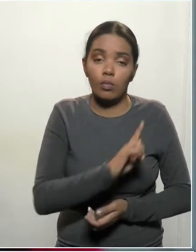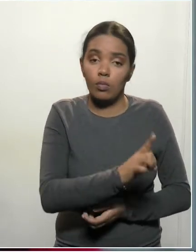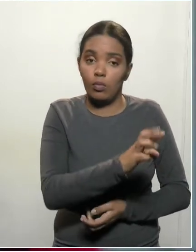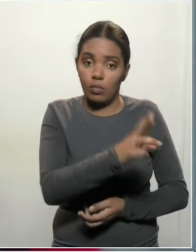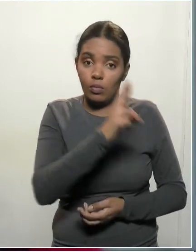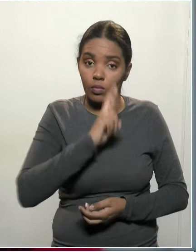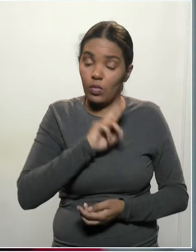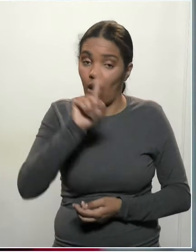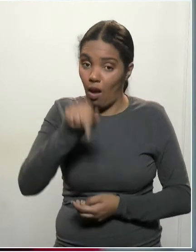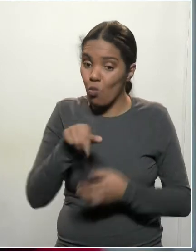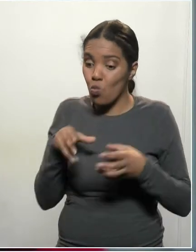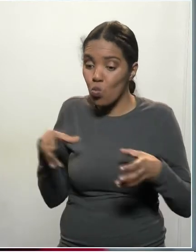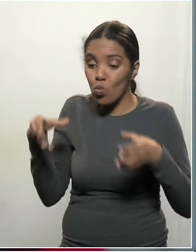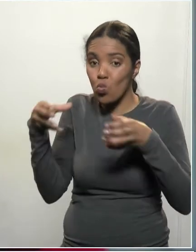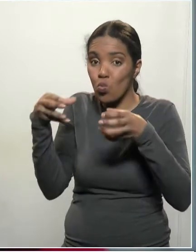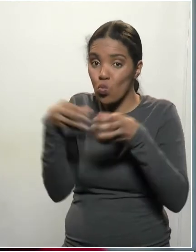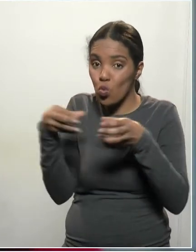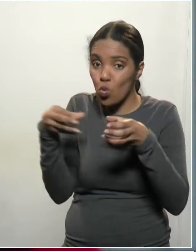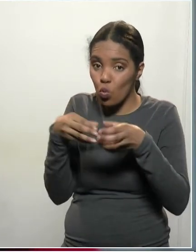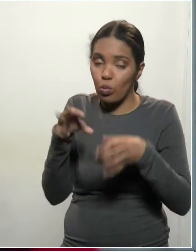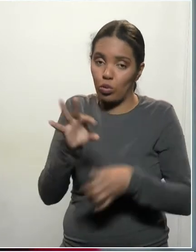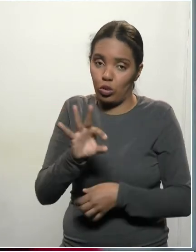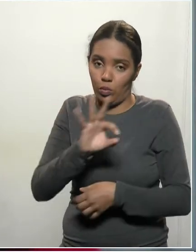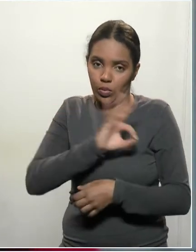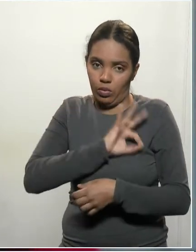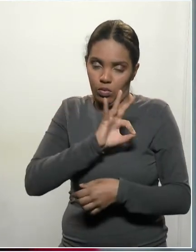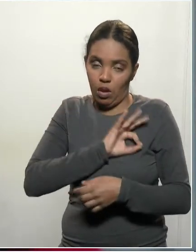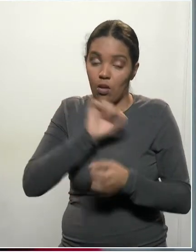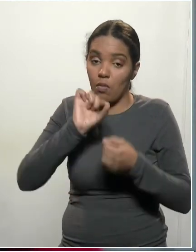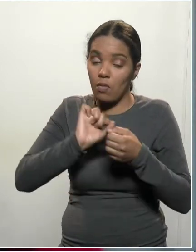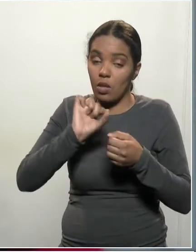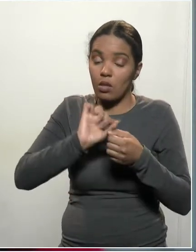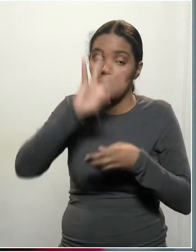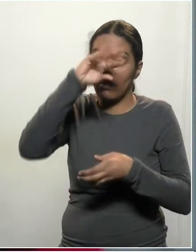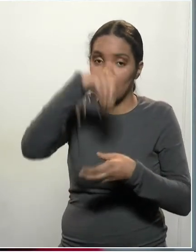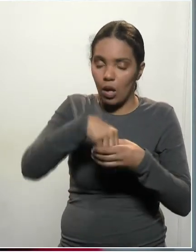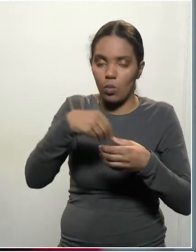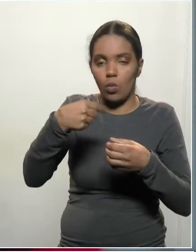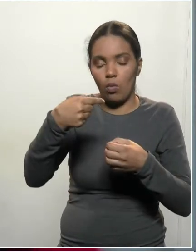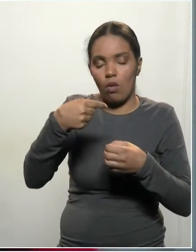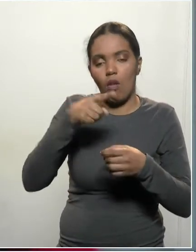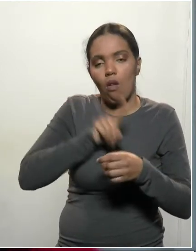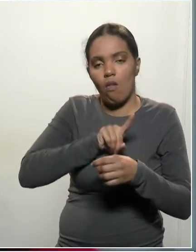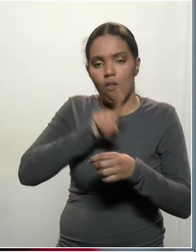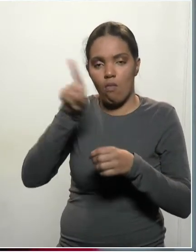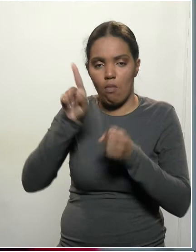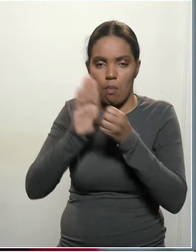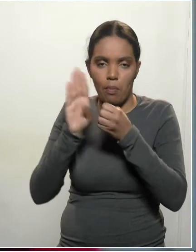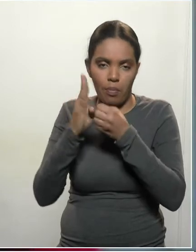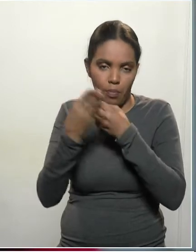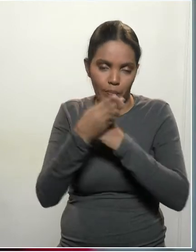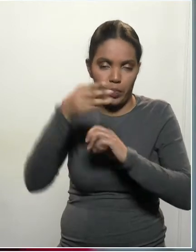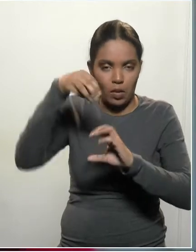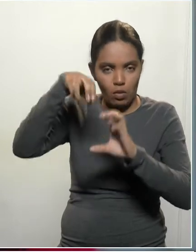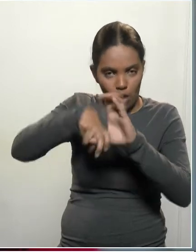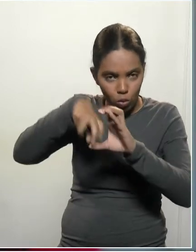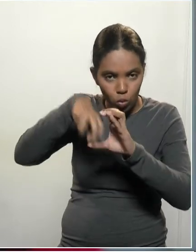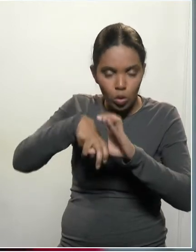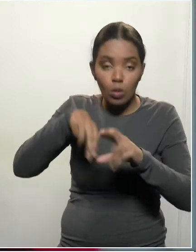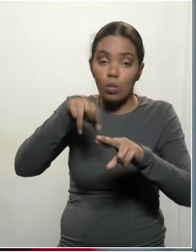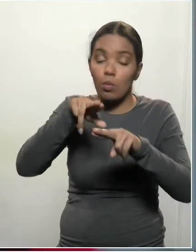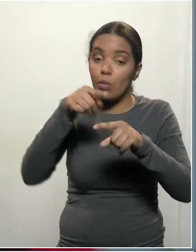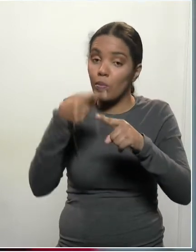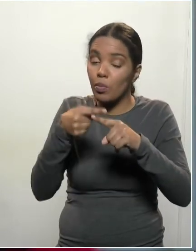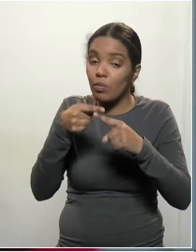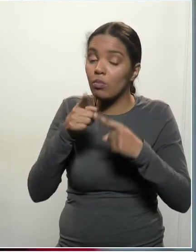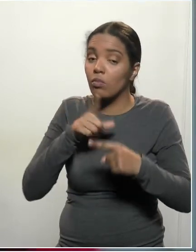uma força-tarefa que foi feita no Cajuru e que, por isso, através de uma denúncia